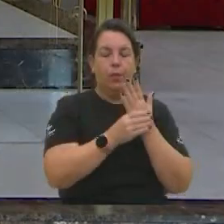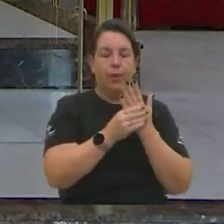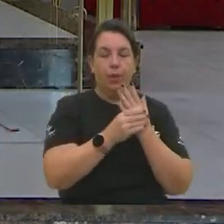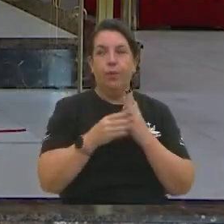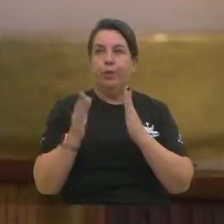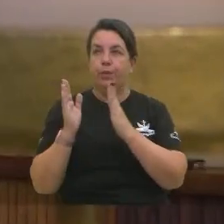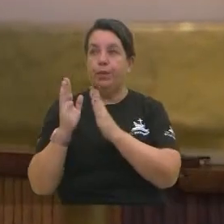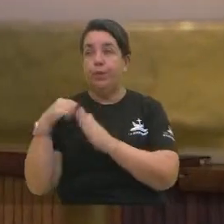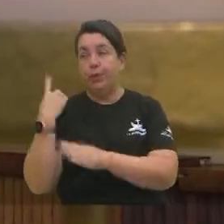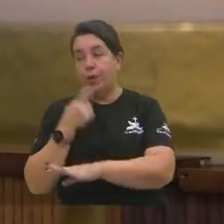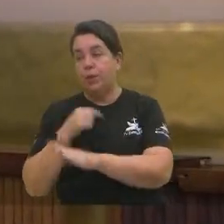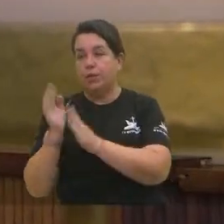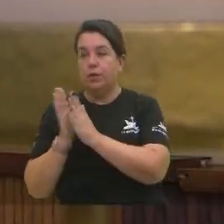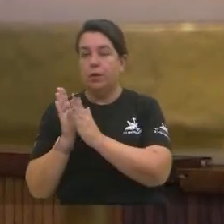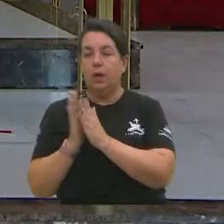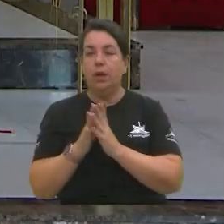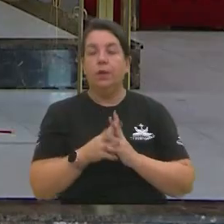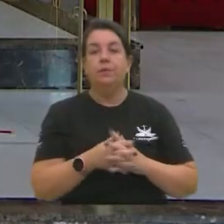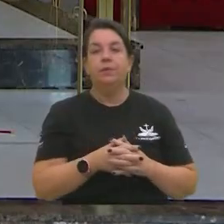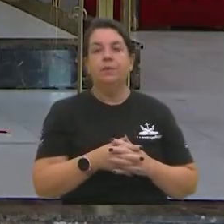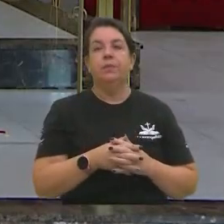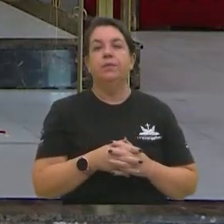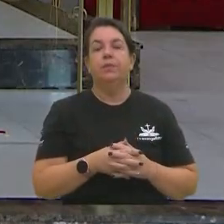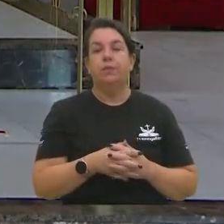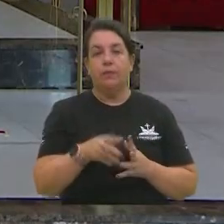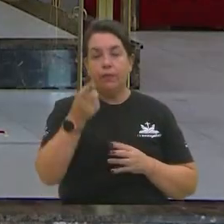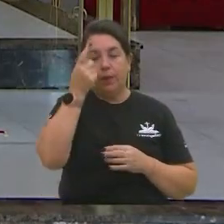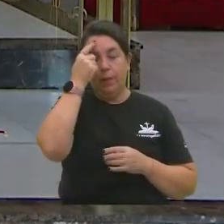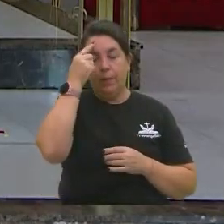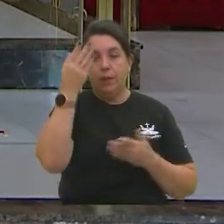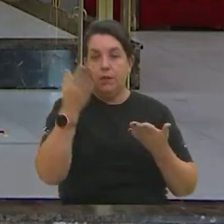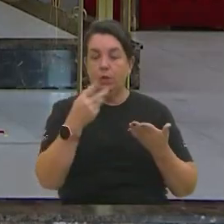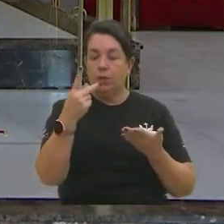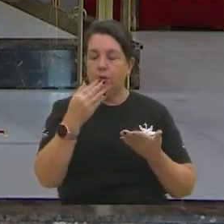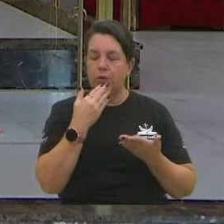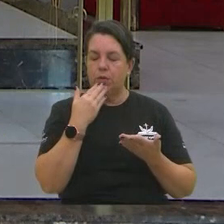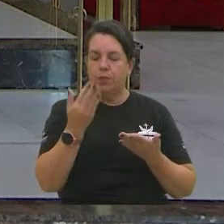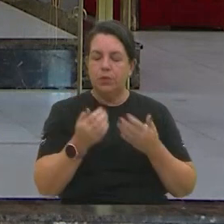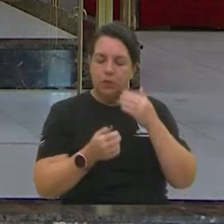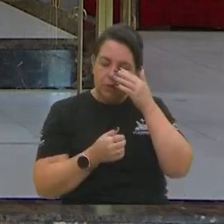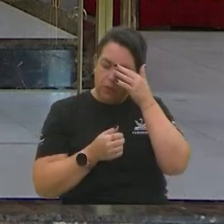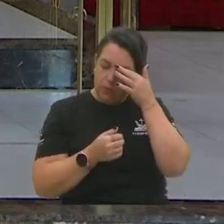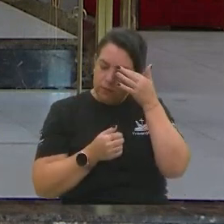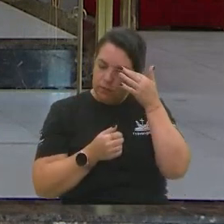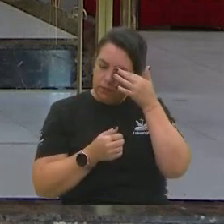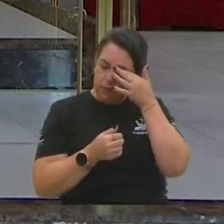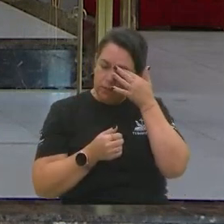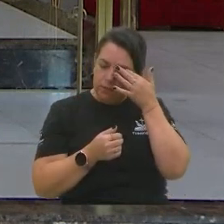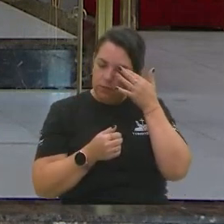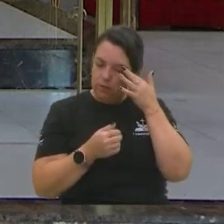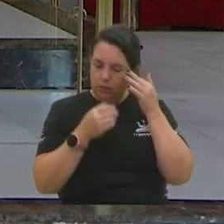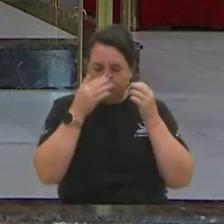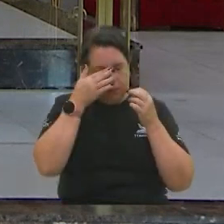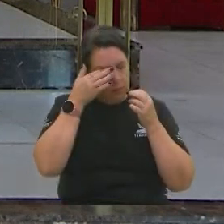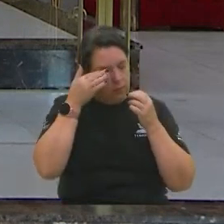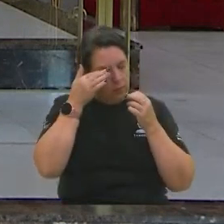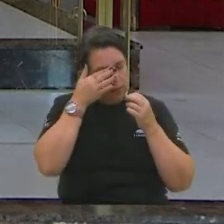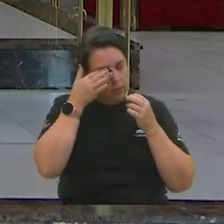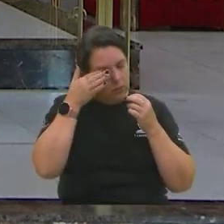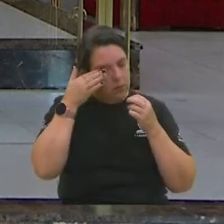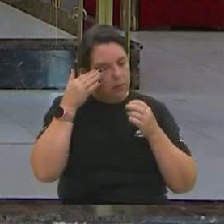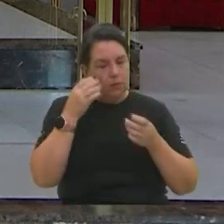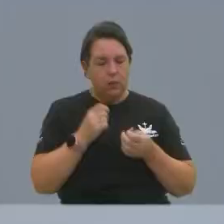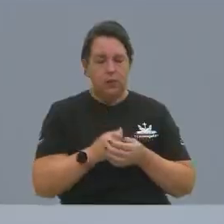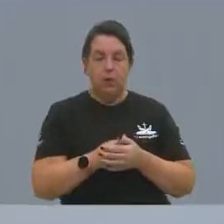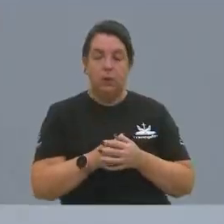Pio, rogai por nós. Pense no seu pedido que hoje você faz, nestes três nós,